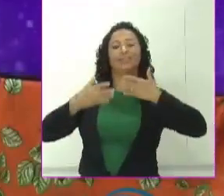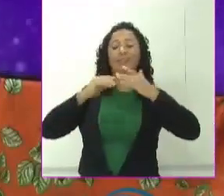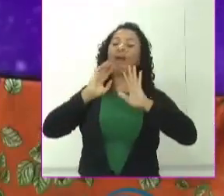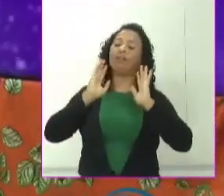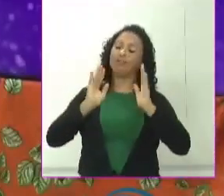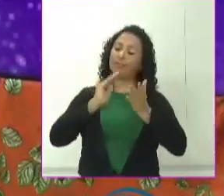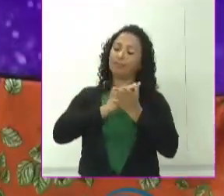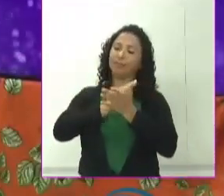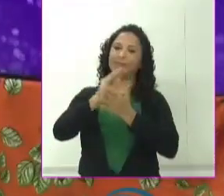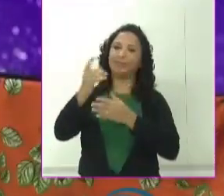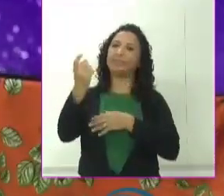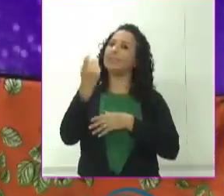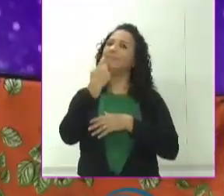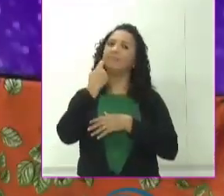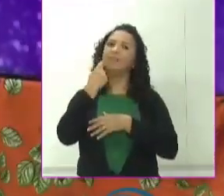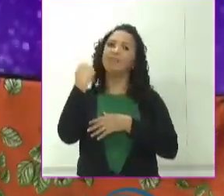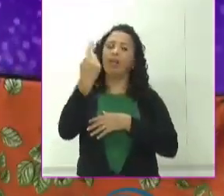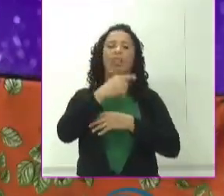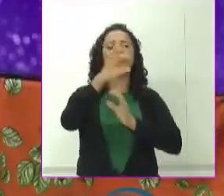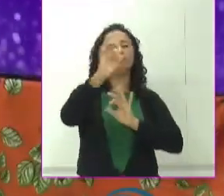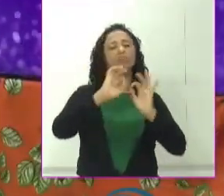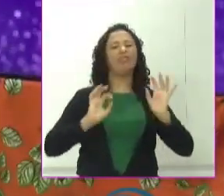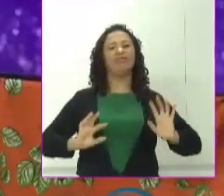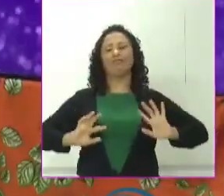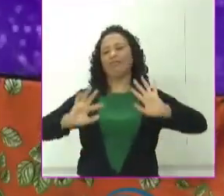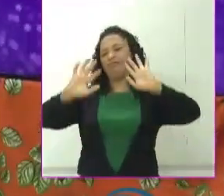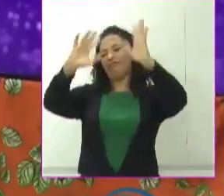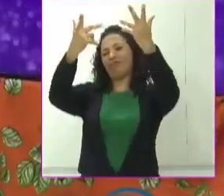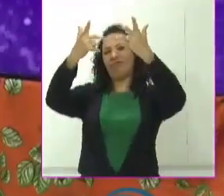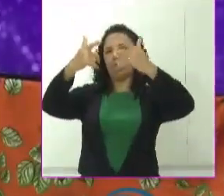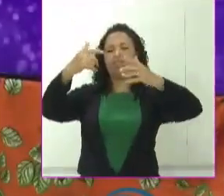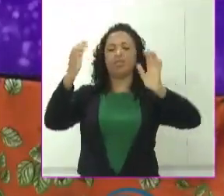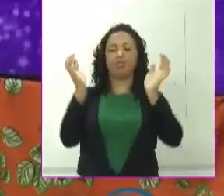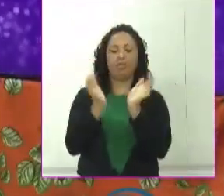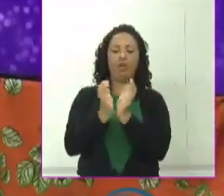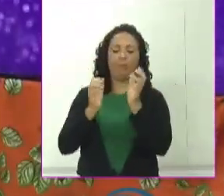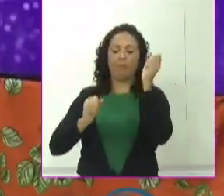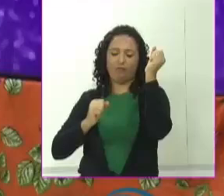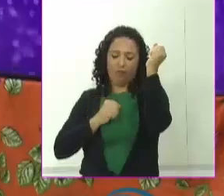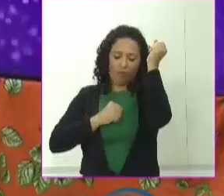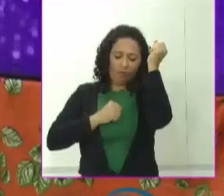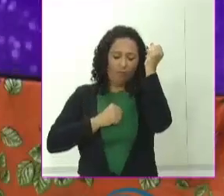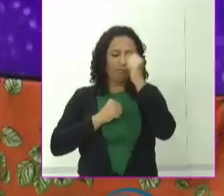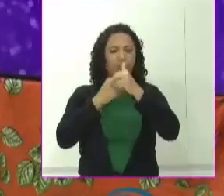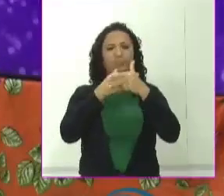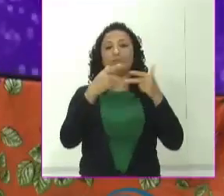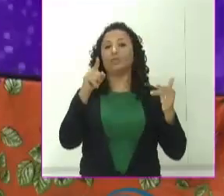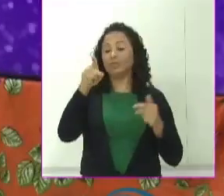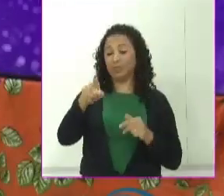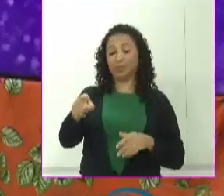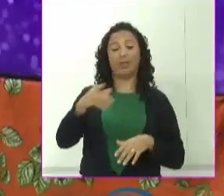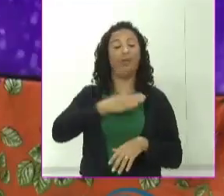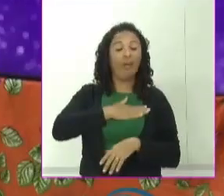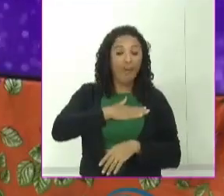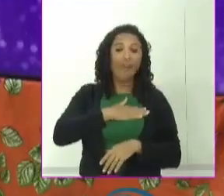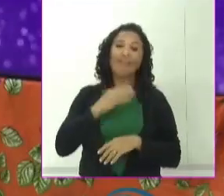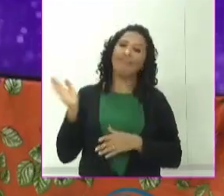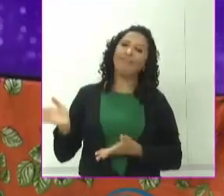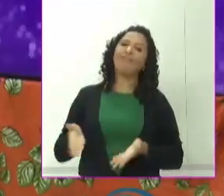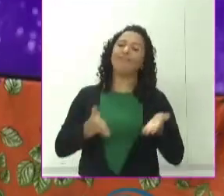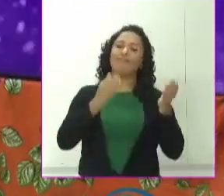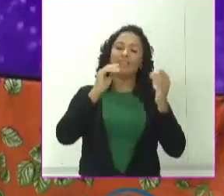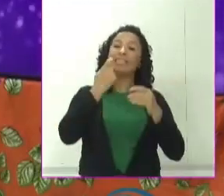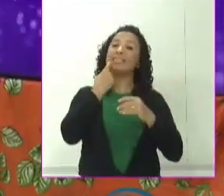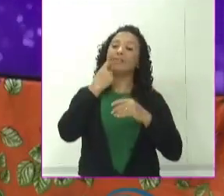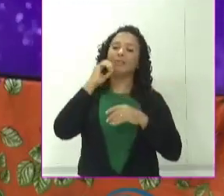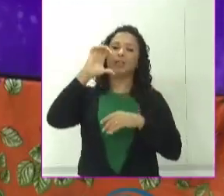sexta-feira, 28, a gente fazer aquela grande festa com banda de forró. Vai ser animação. E você que é sócio do Yacht, vai para lá a partir de 9 da noite. E o